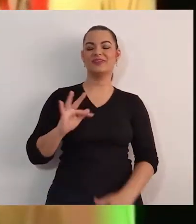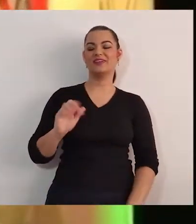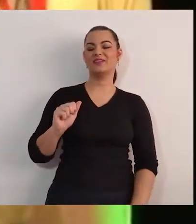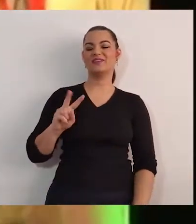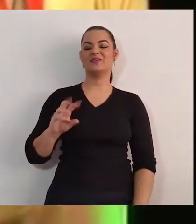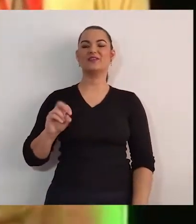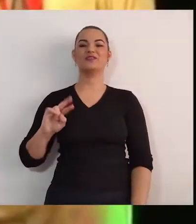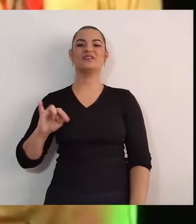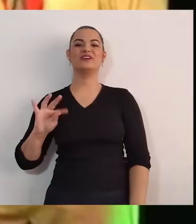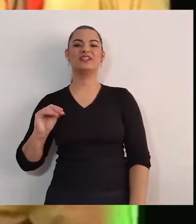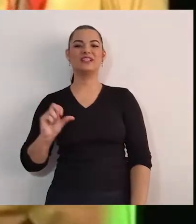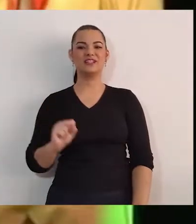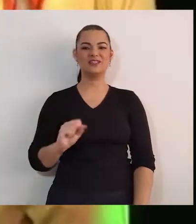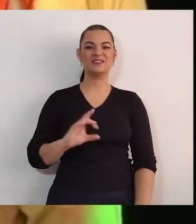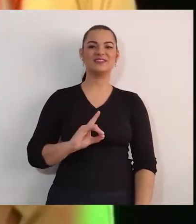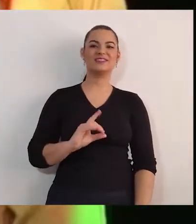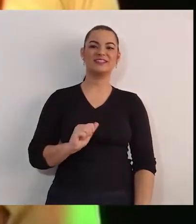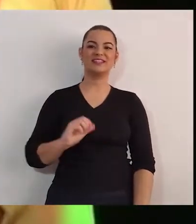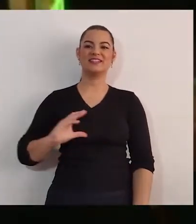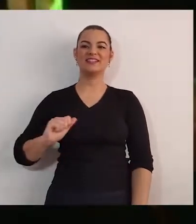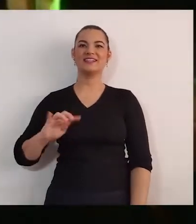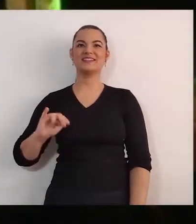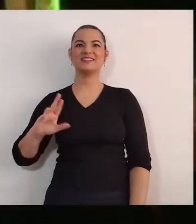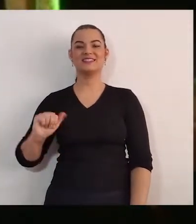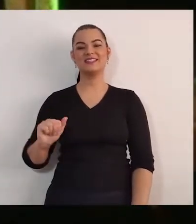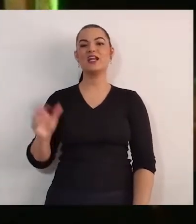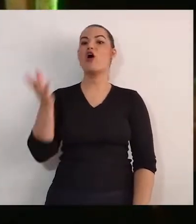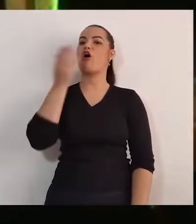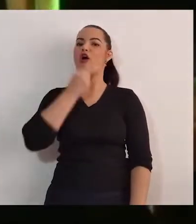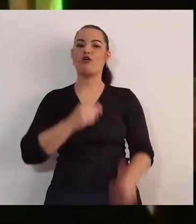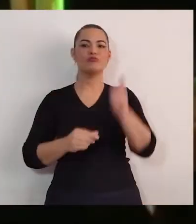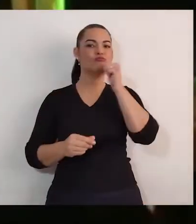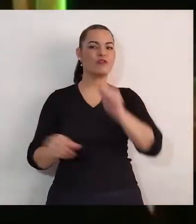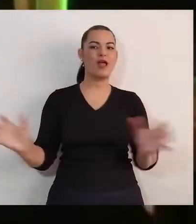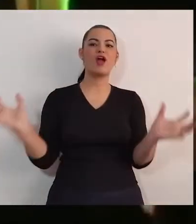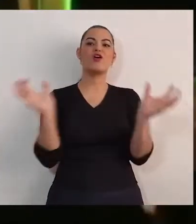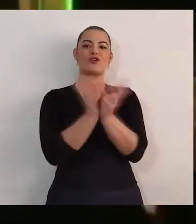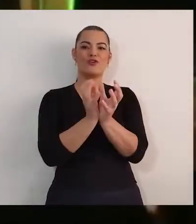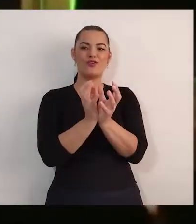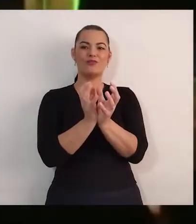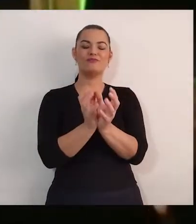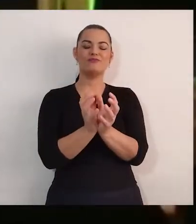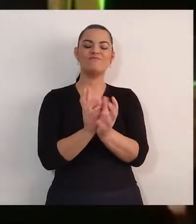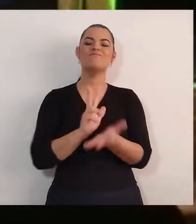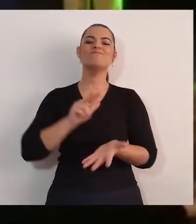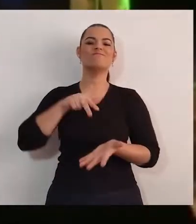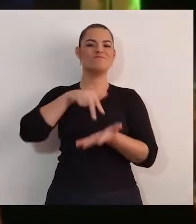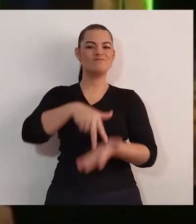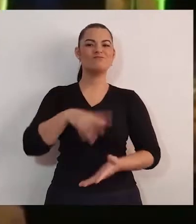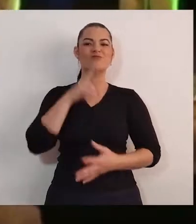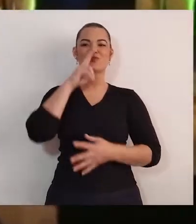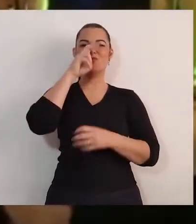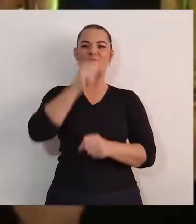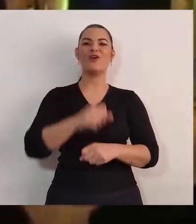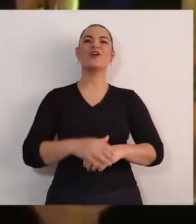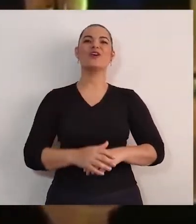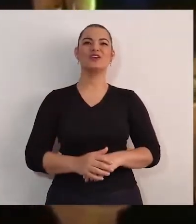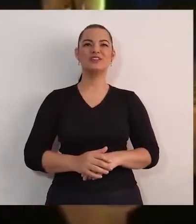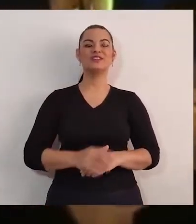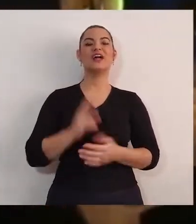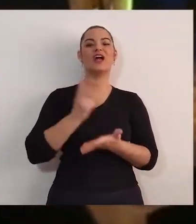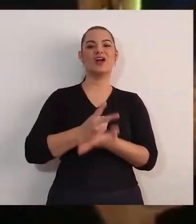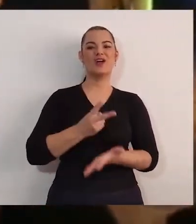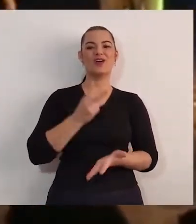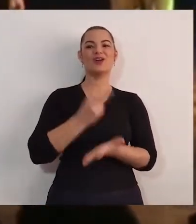de homens e mulheres, consolidou-se e hoje transpassa a sabedoria do mundo caboclo